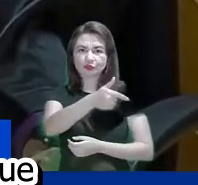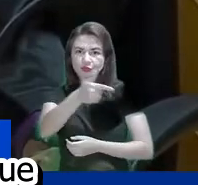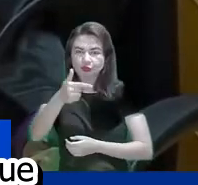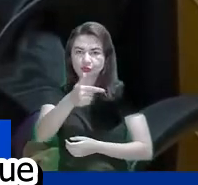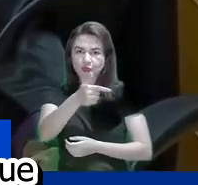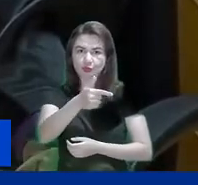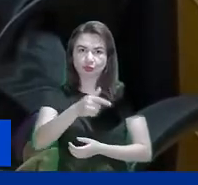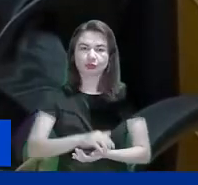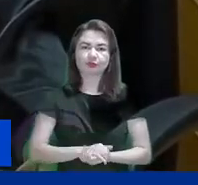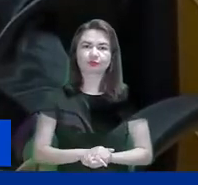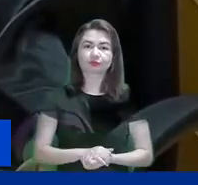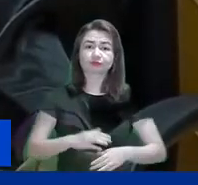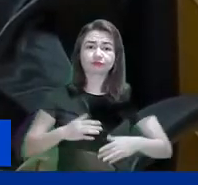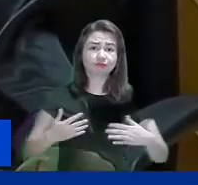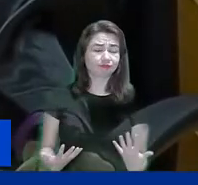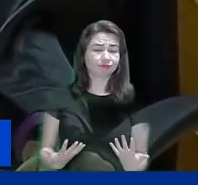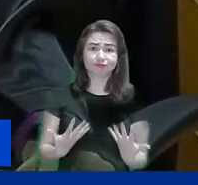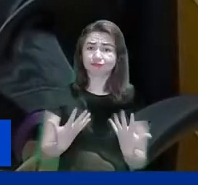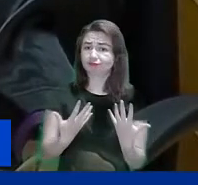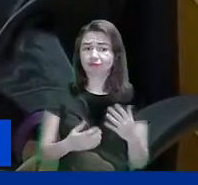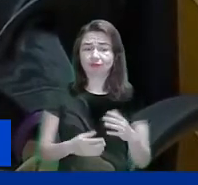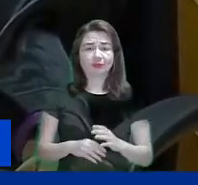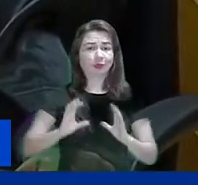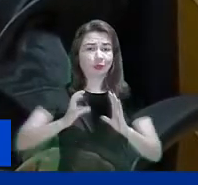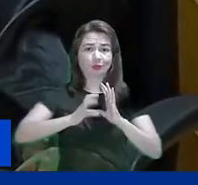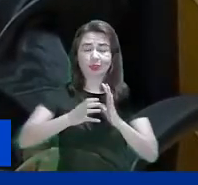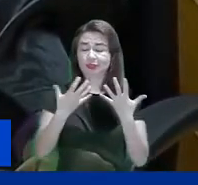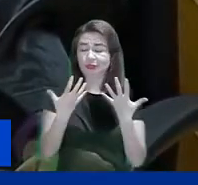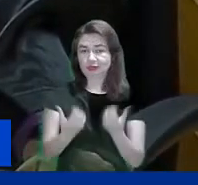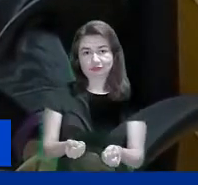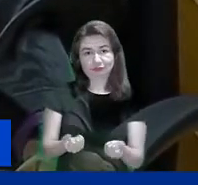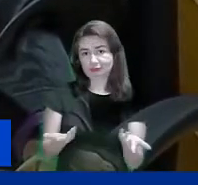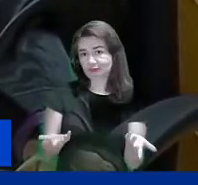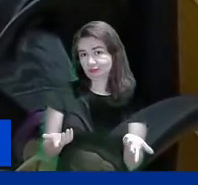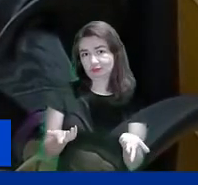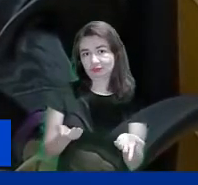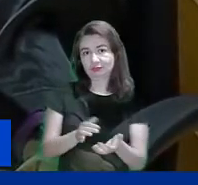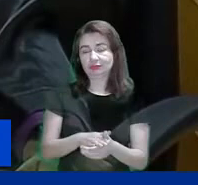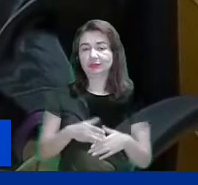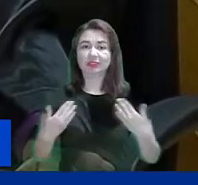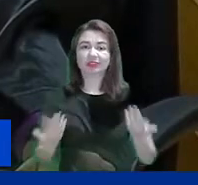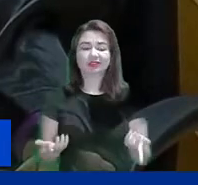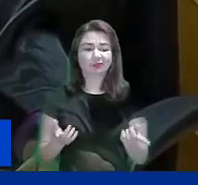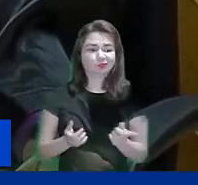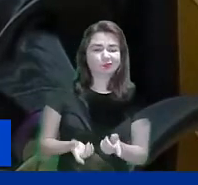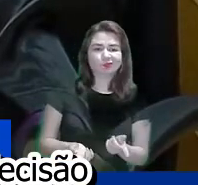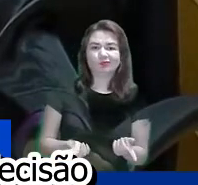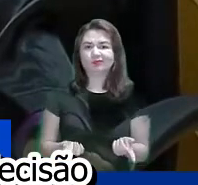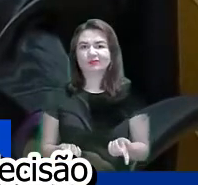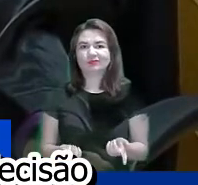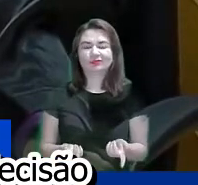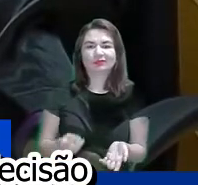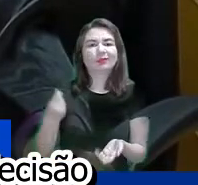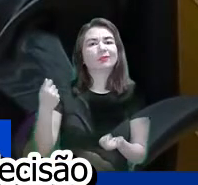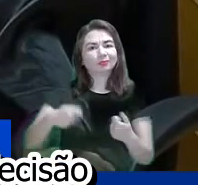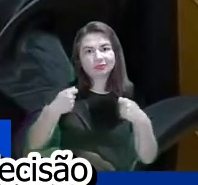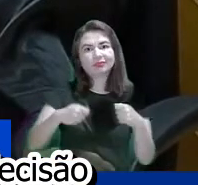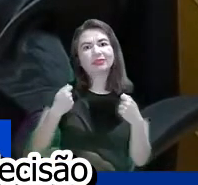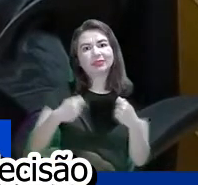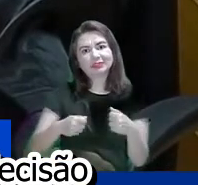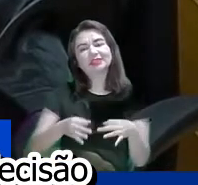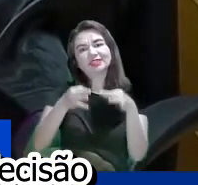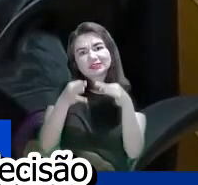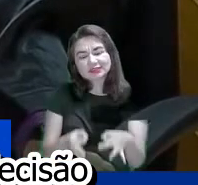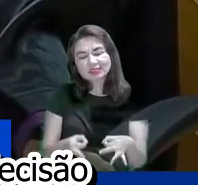não há nele anuência do partido. Portanto, é flagrante o descumprimento das disposições do